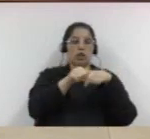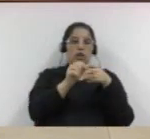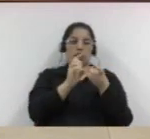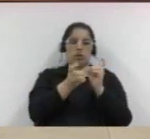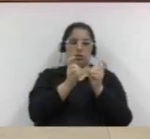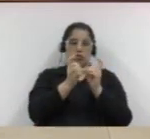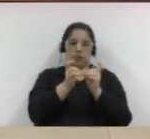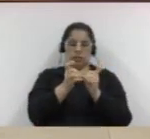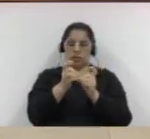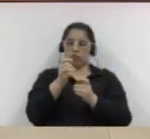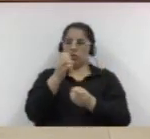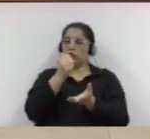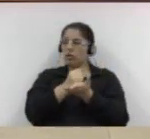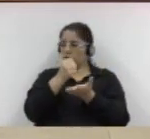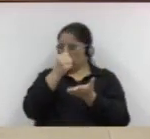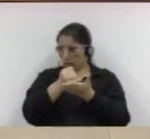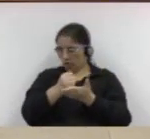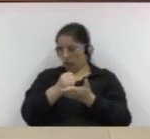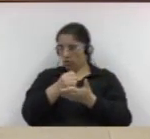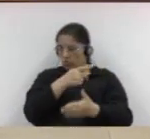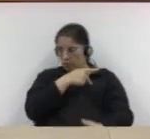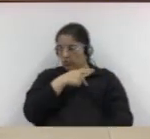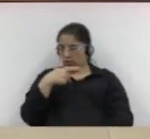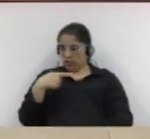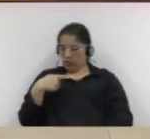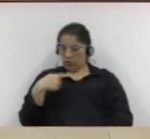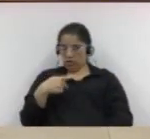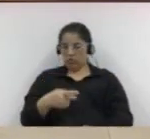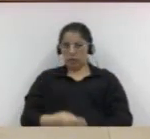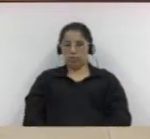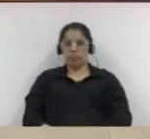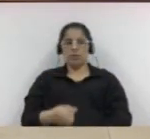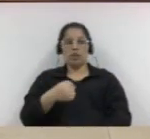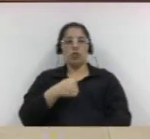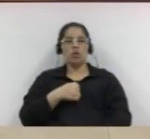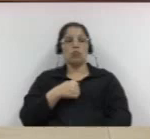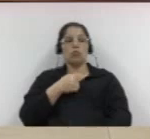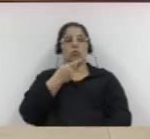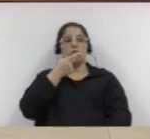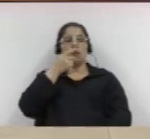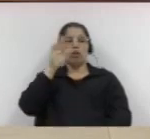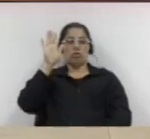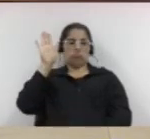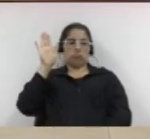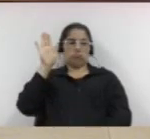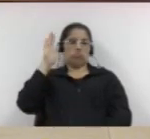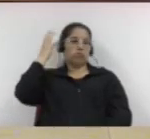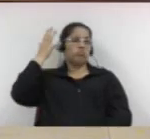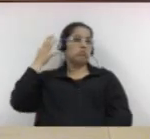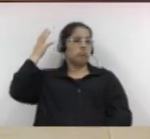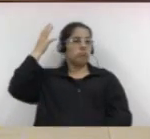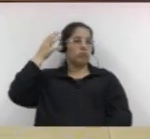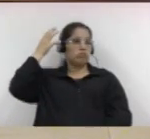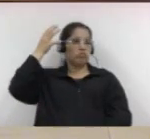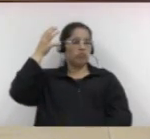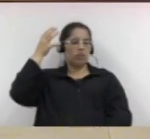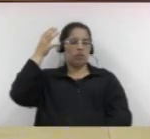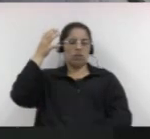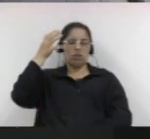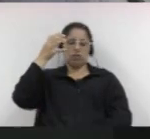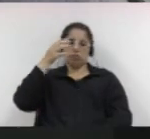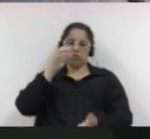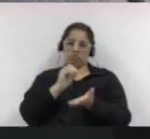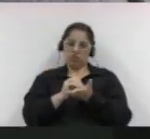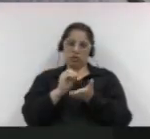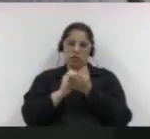É registrado, viu, presidente? Eu estou na minha fala e de repente acontece uma situação dessa, um